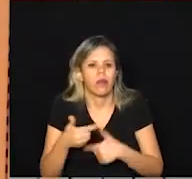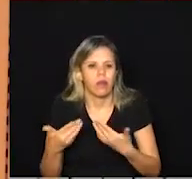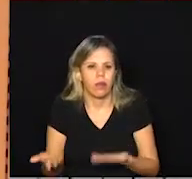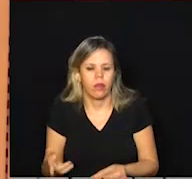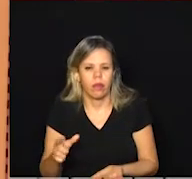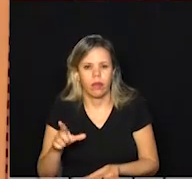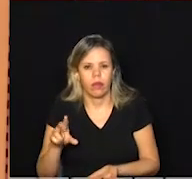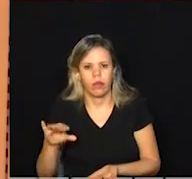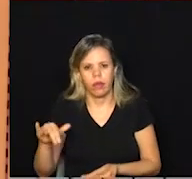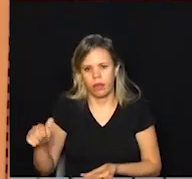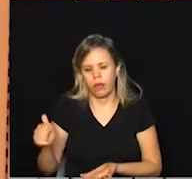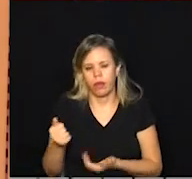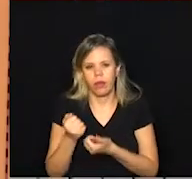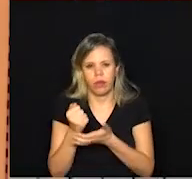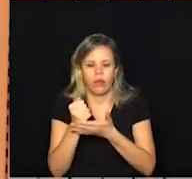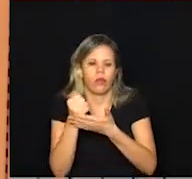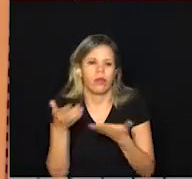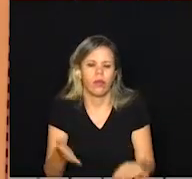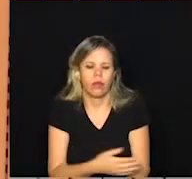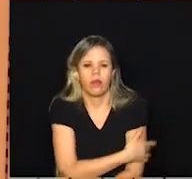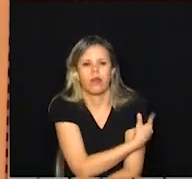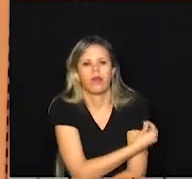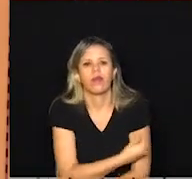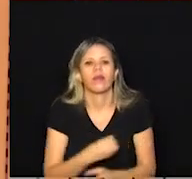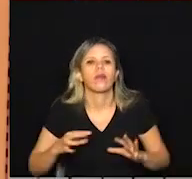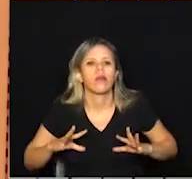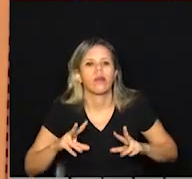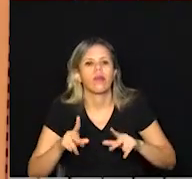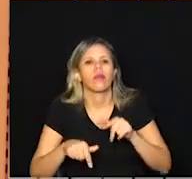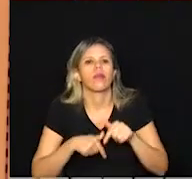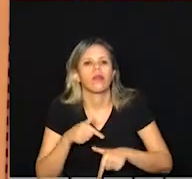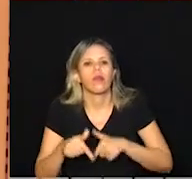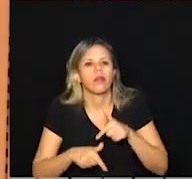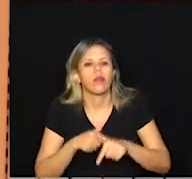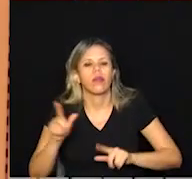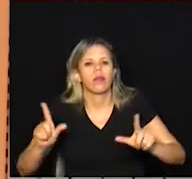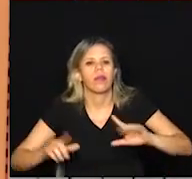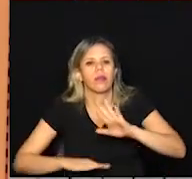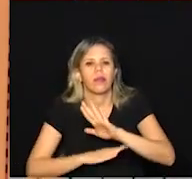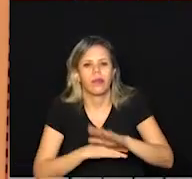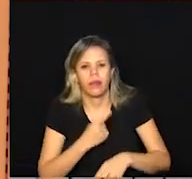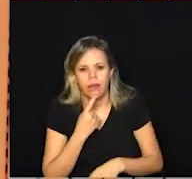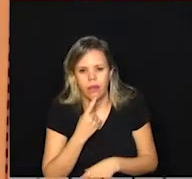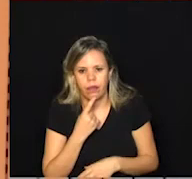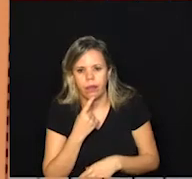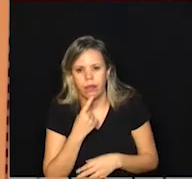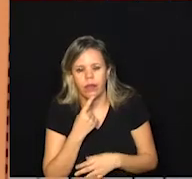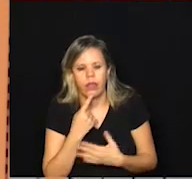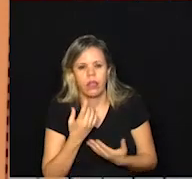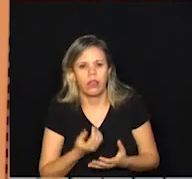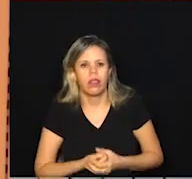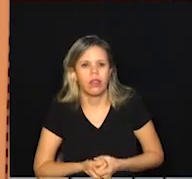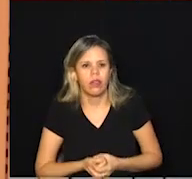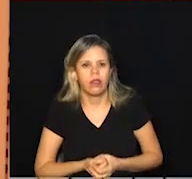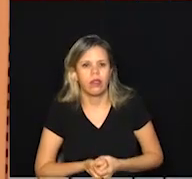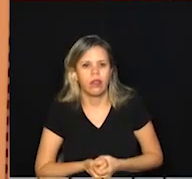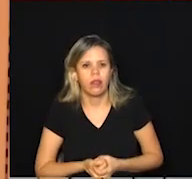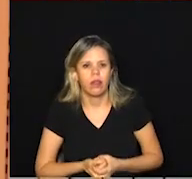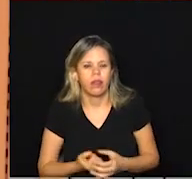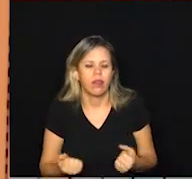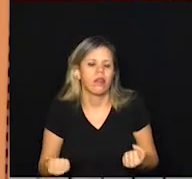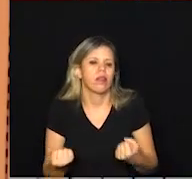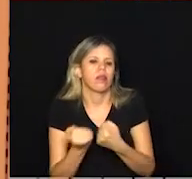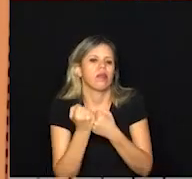Luciana está aqui nos acompanhando né E toda equipe aqui da TV Câmara da do